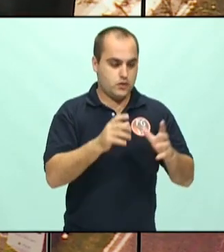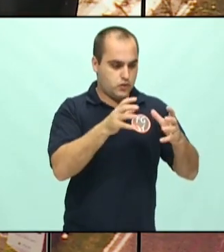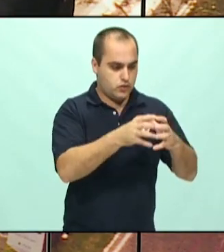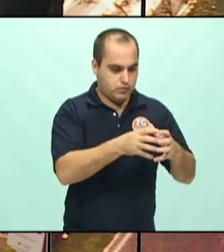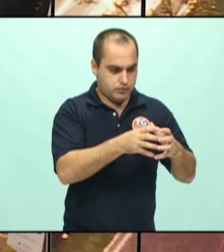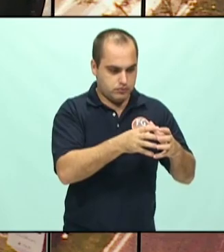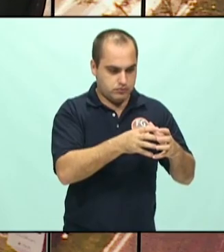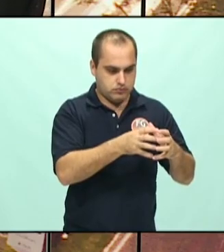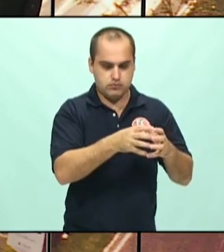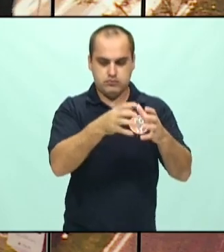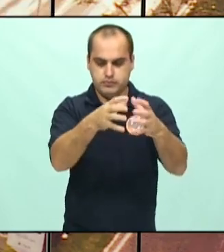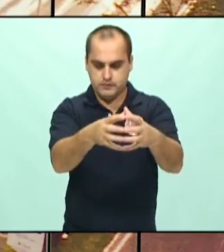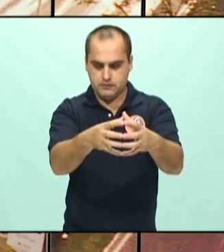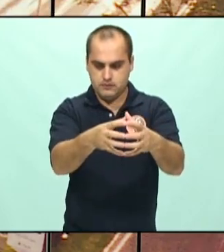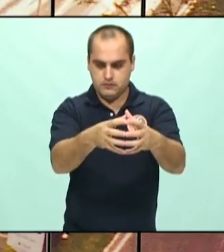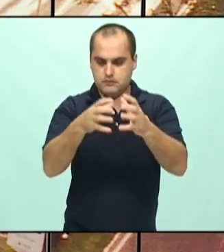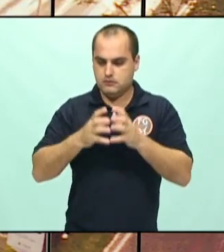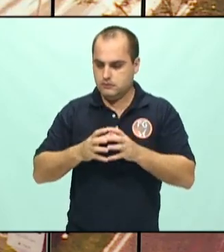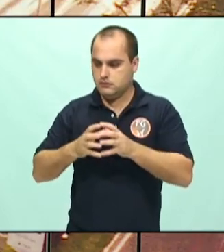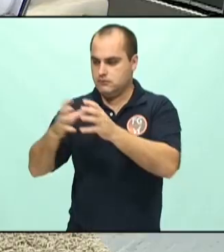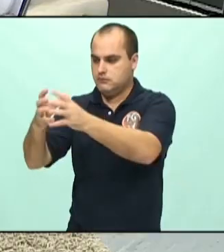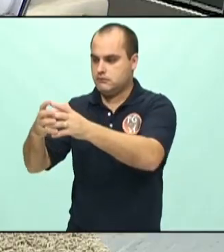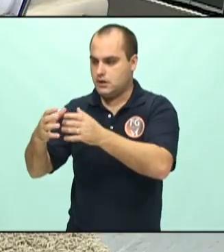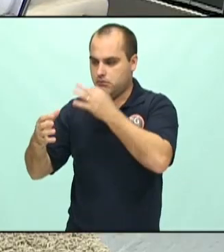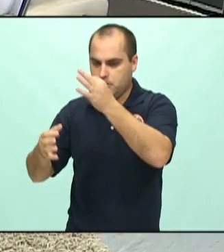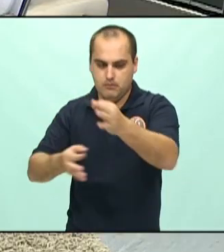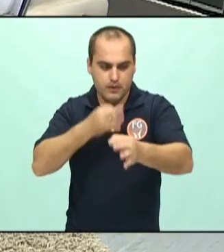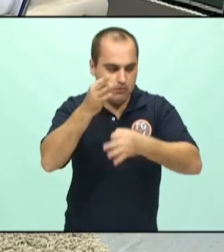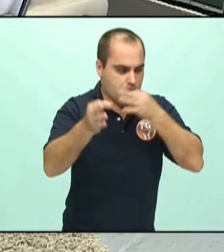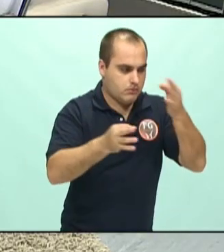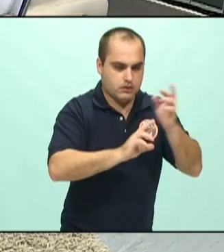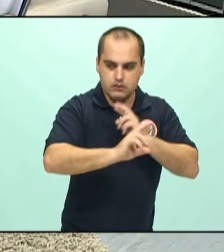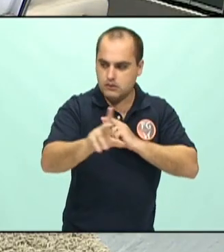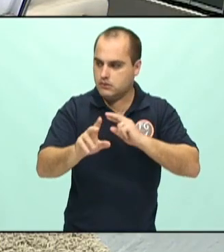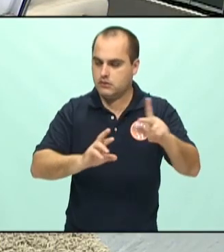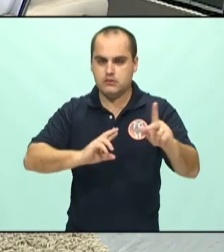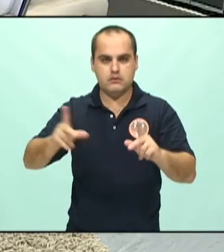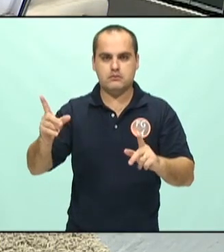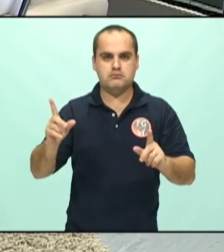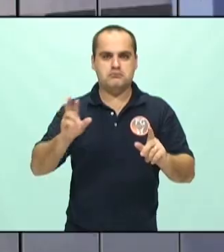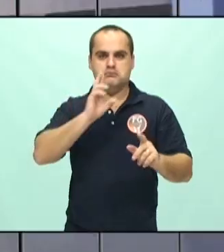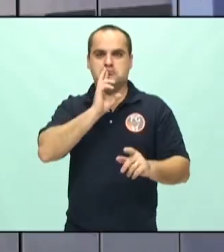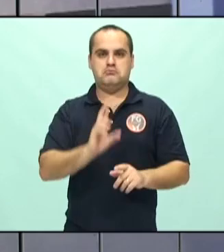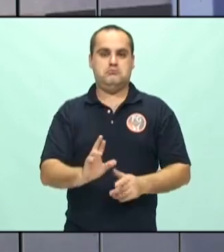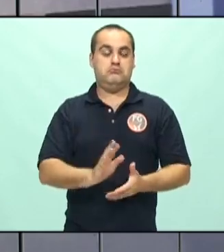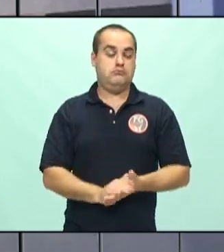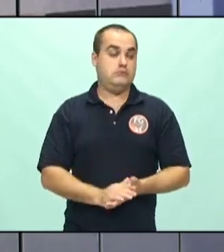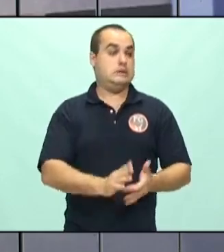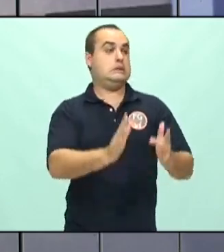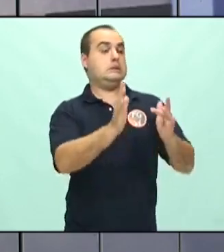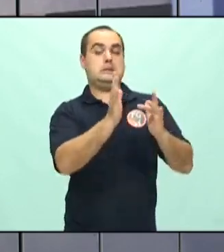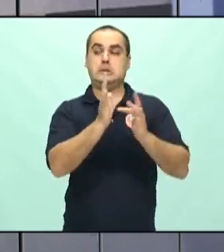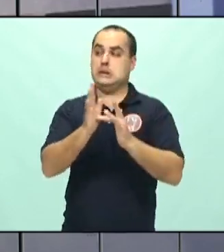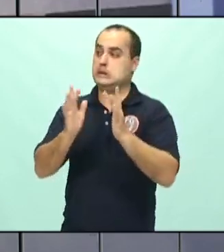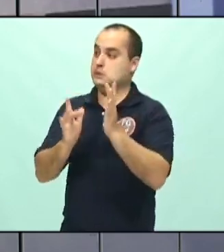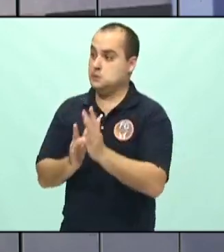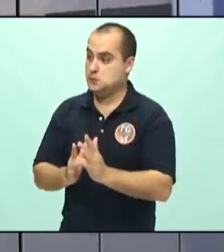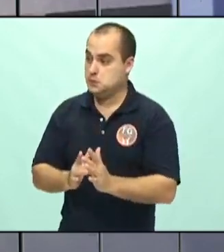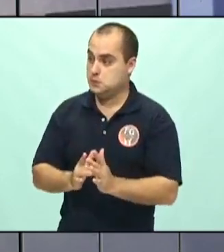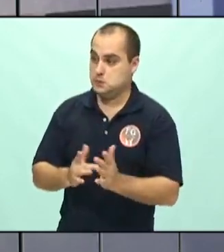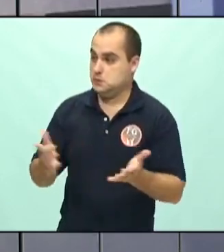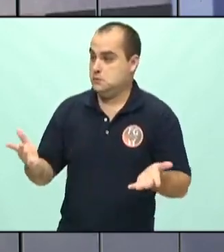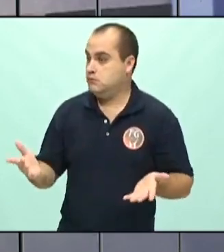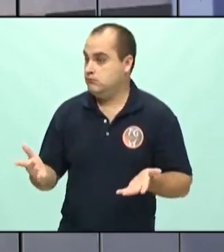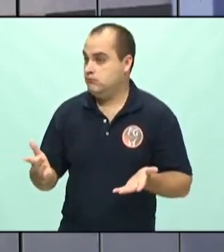um lado ou aquelas pessoas de outro então não vai se chegar a consenso e nenhum e nem jesus agradou todo mundo mas eu achava que deveria fazer uma